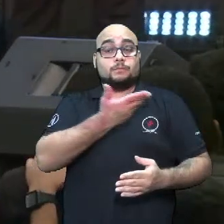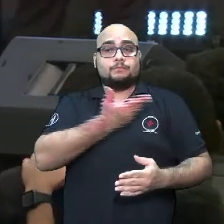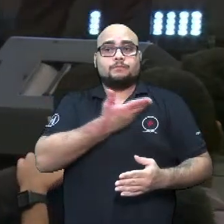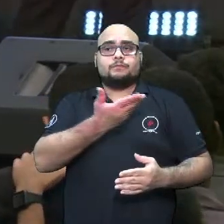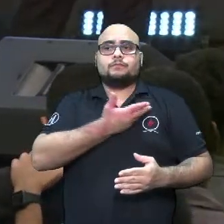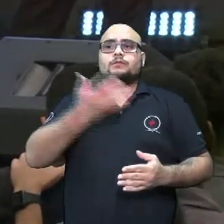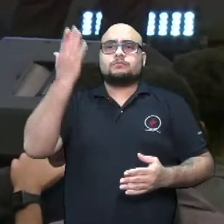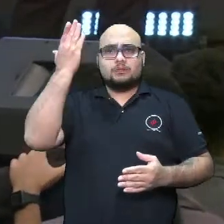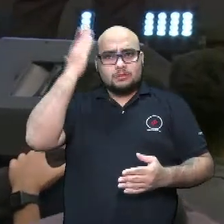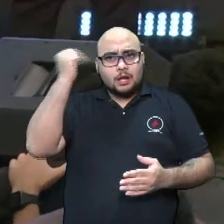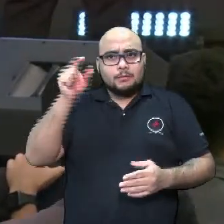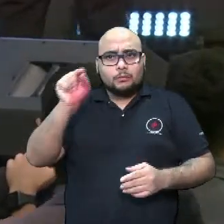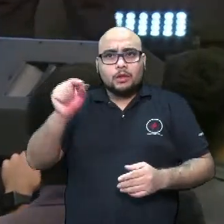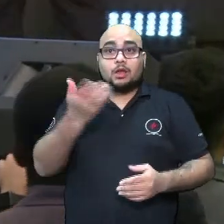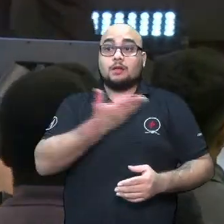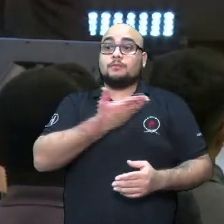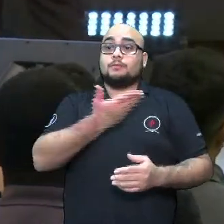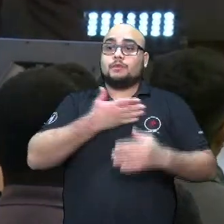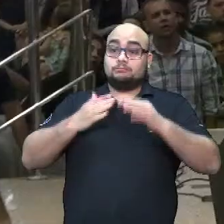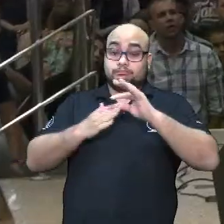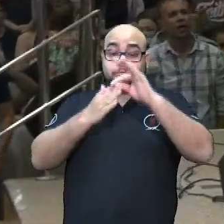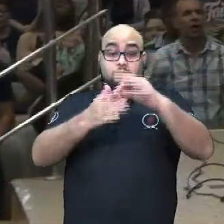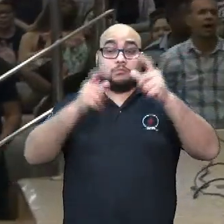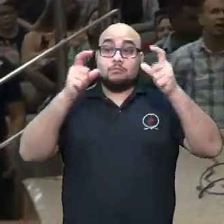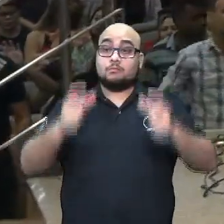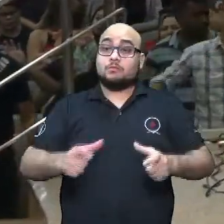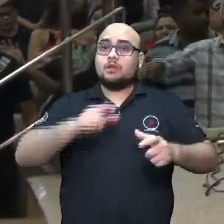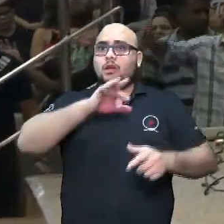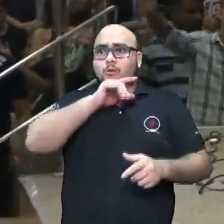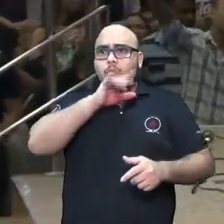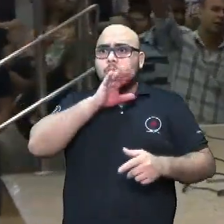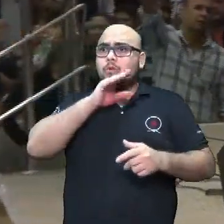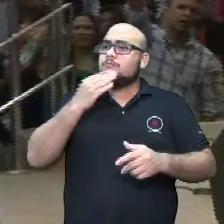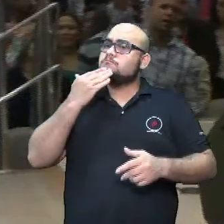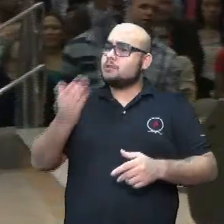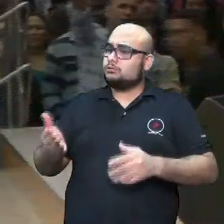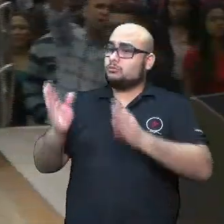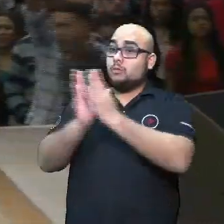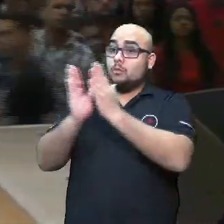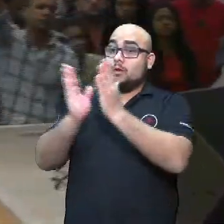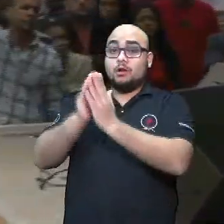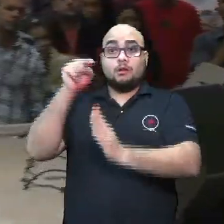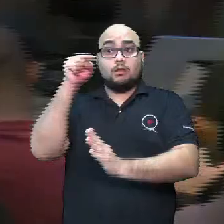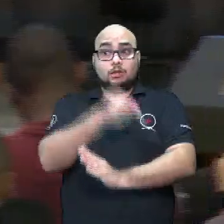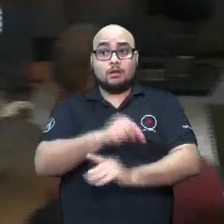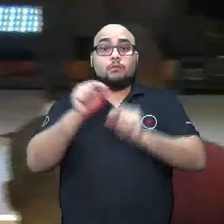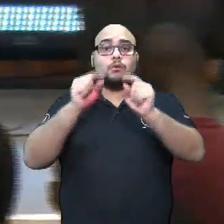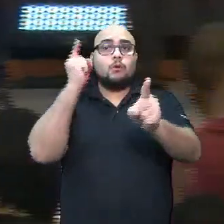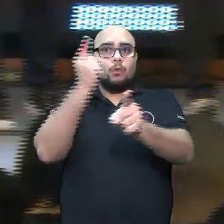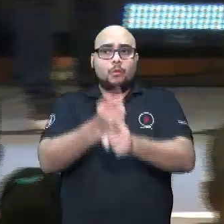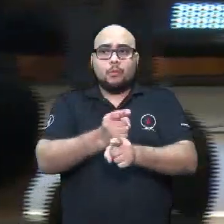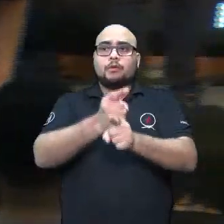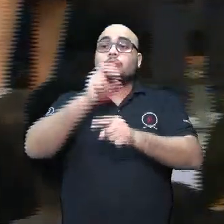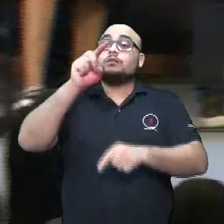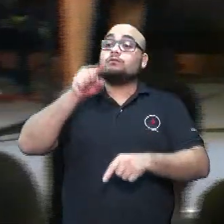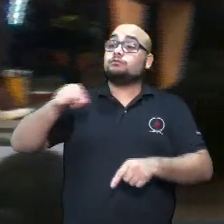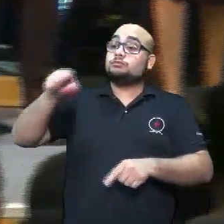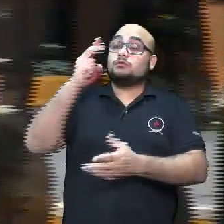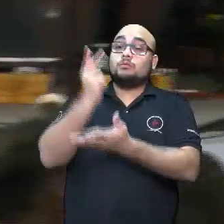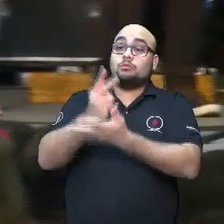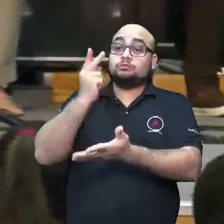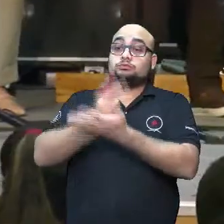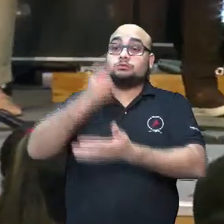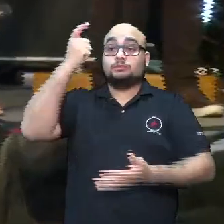querem te levar para fazer o que não deve? São eles que vão pedir oração para você quando eles descobrirem que você não é a mesma pessoa.